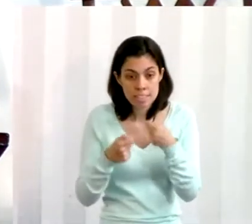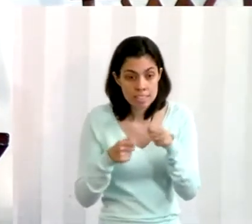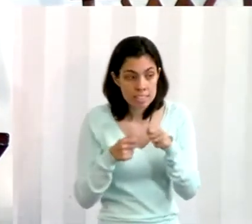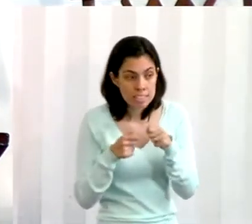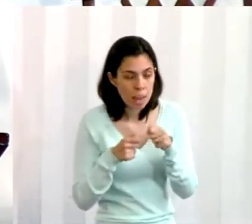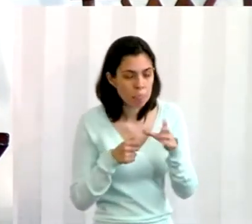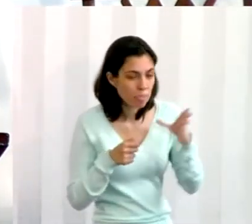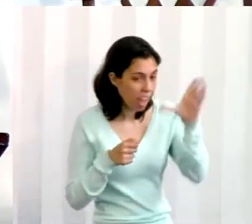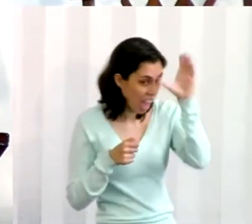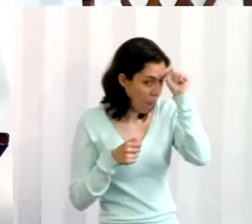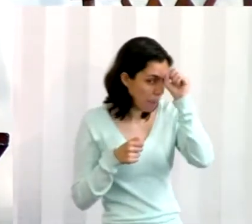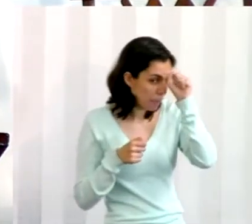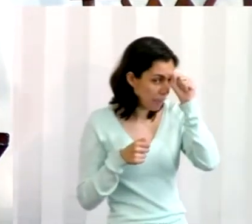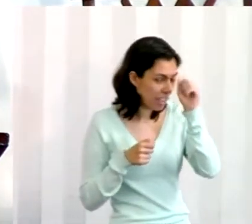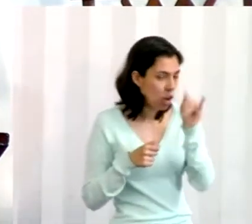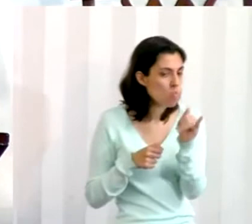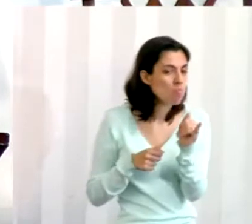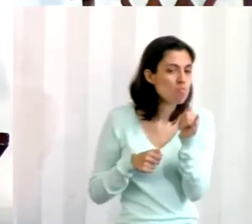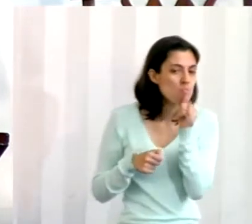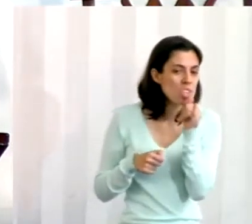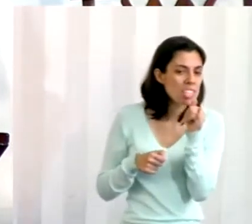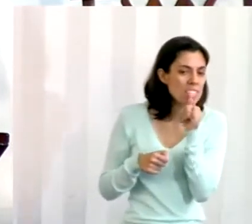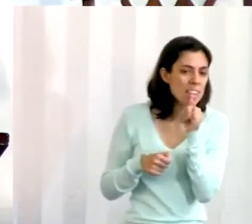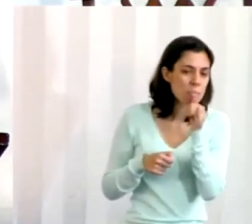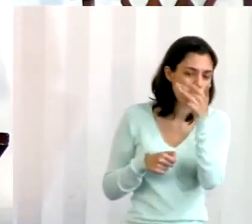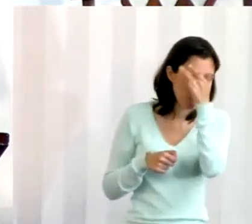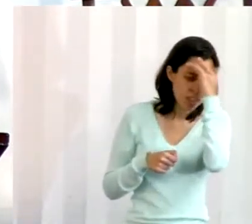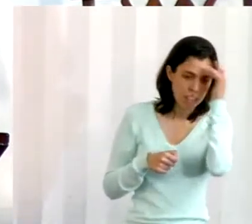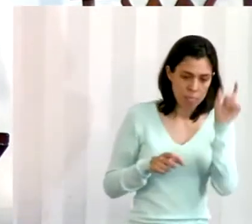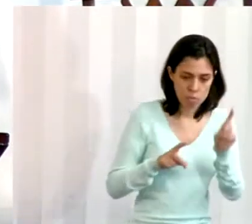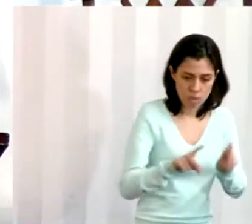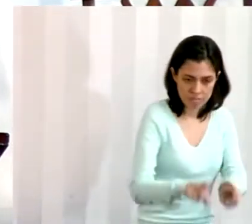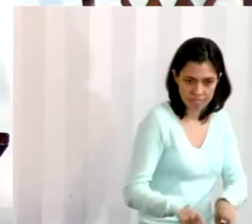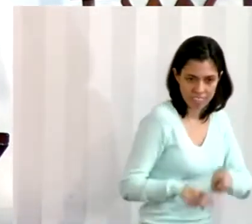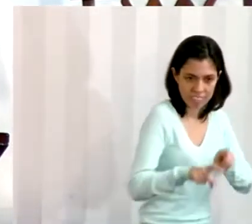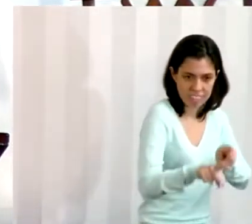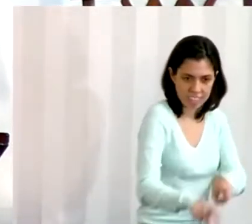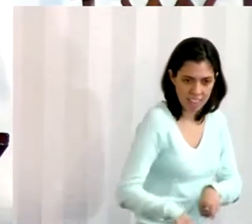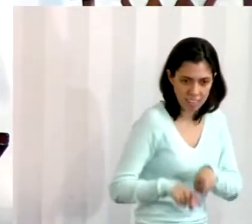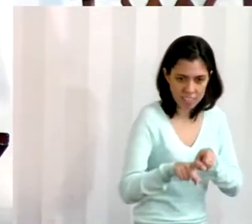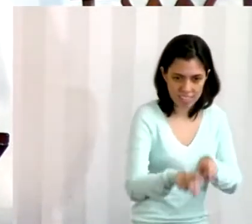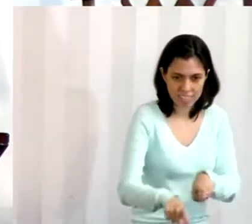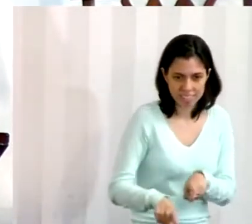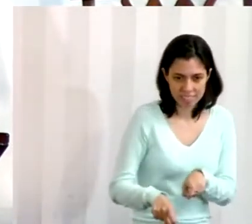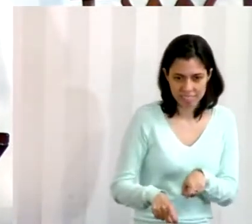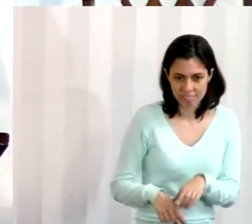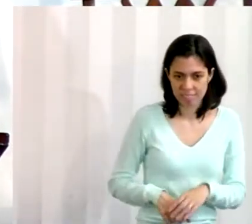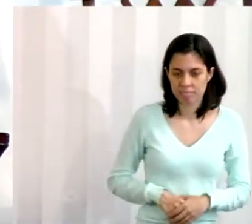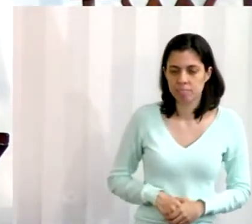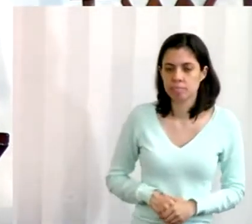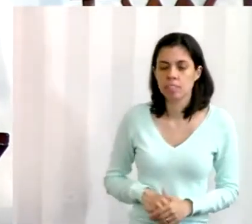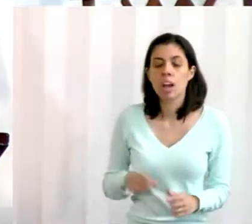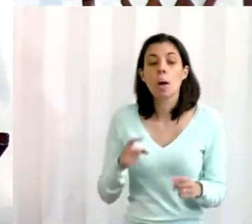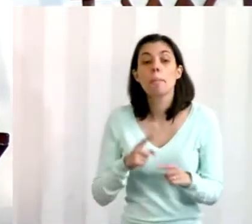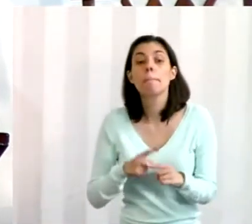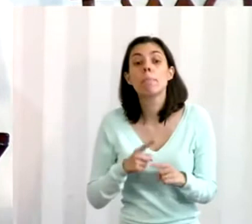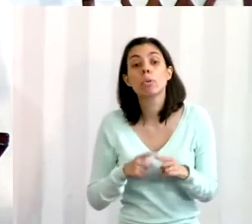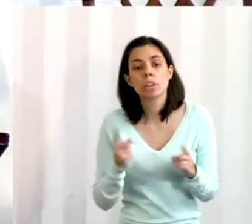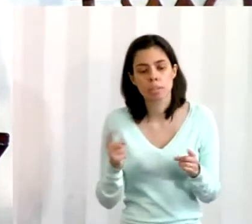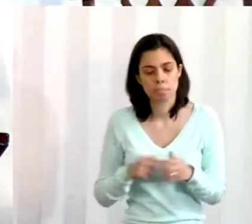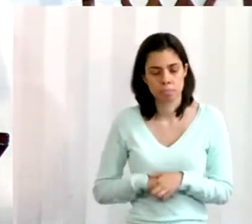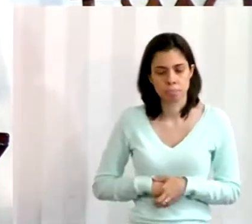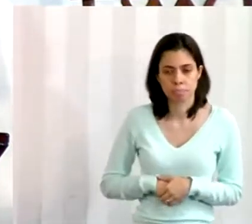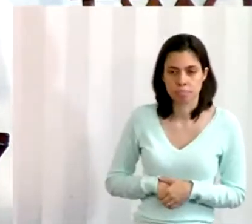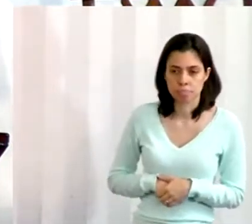2 períodos de chuva. O da chuva temporã, que acontecia em outubro mais ou menos, e durava uns 15 a 1 mês mais ou menos,